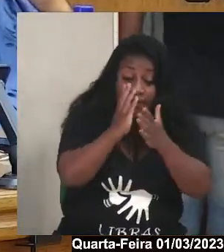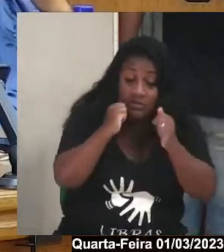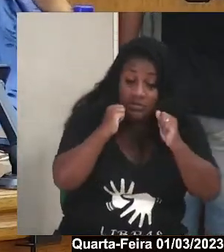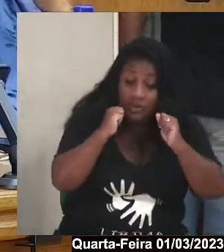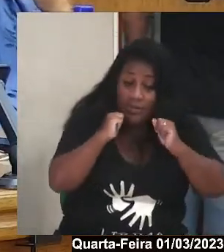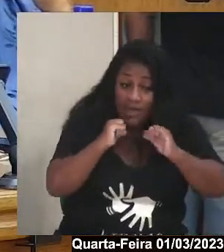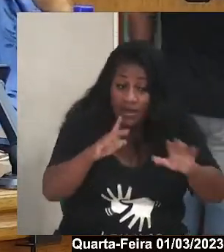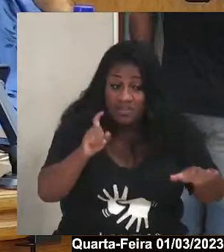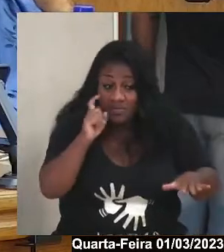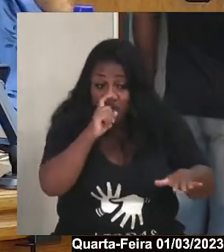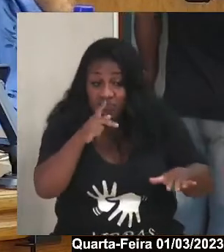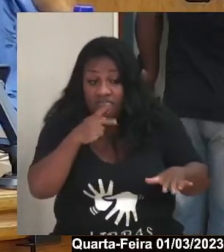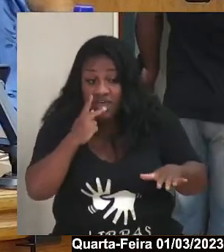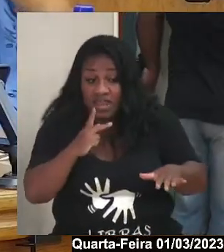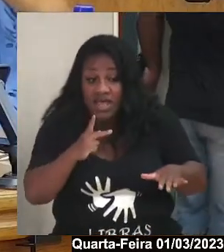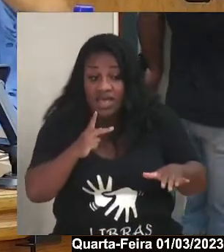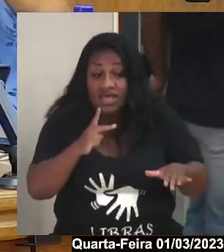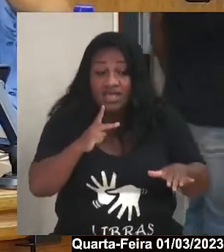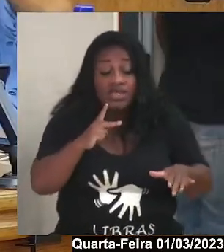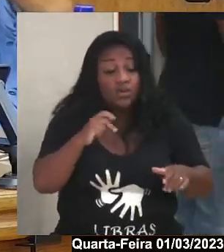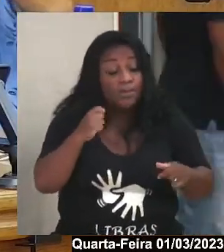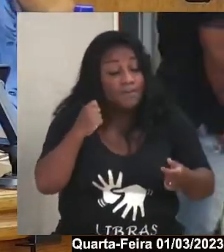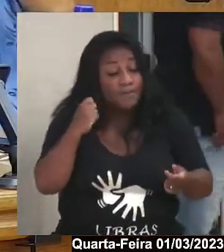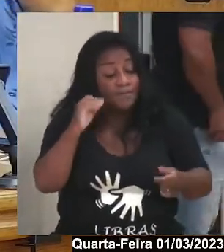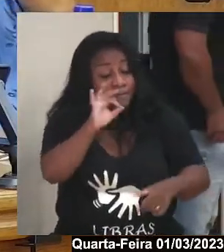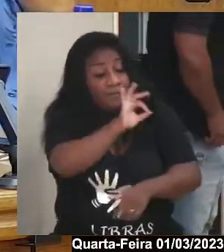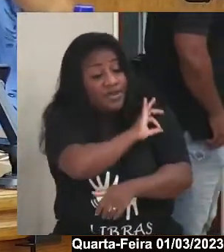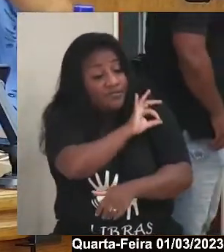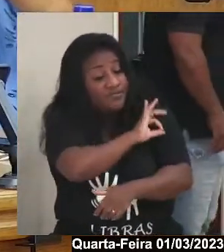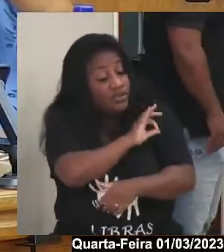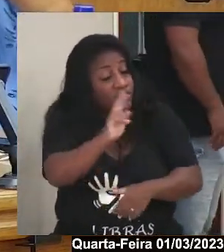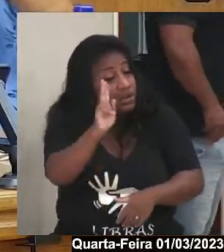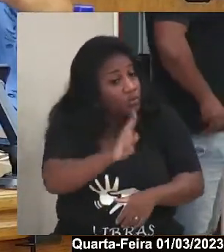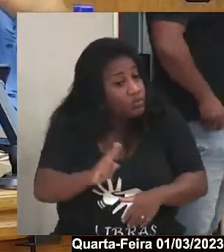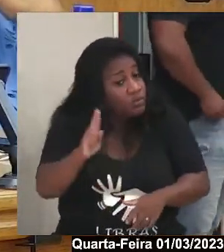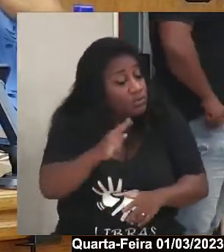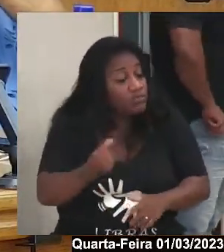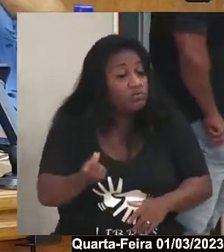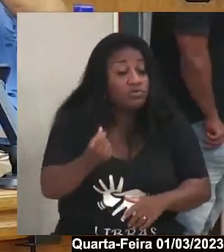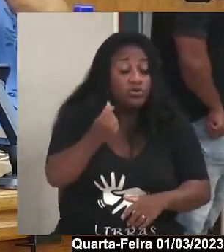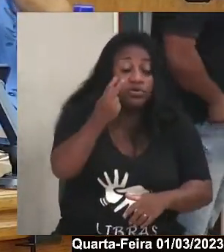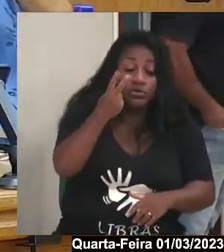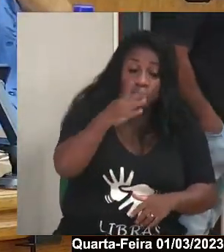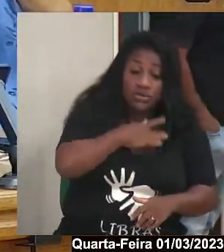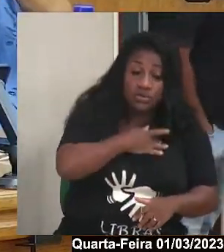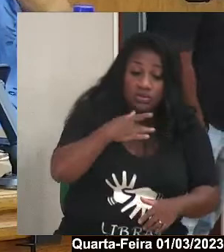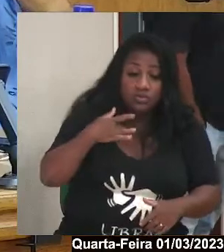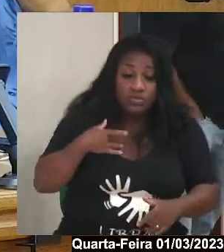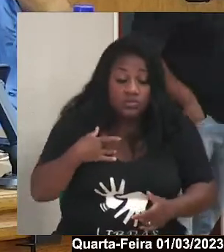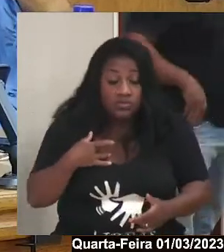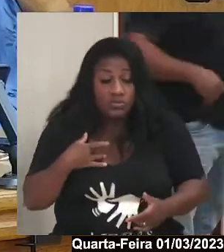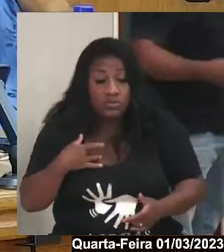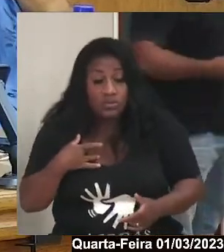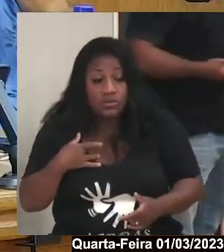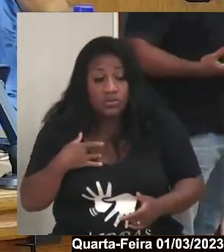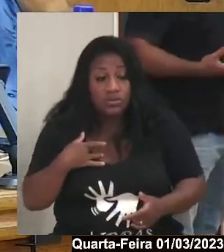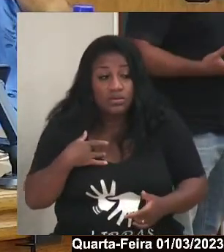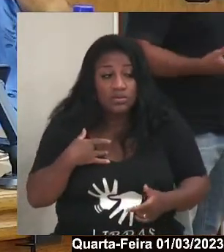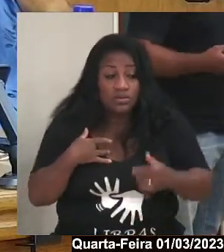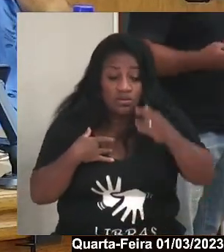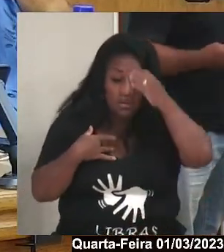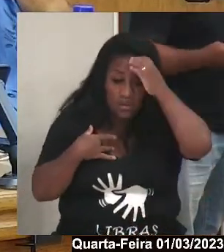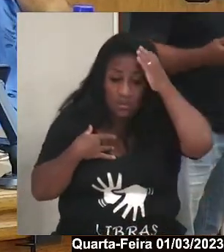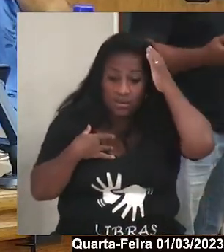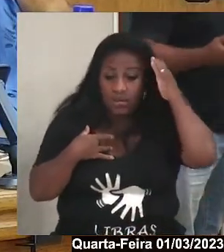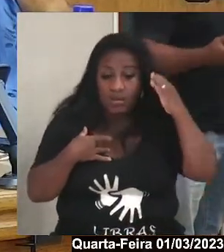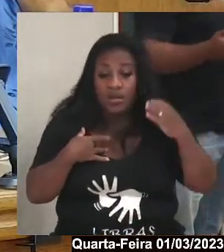pessoas responsáveis, educadas e que estiveram ali com muita responsabilidade. Fomentou o nosso